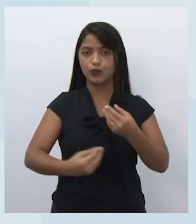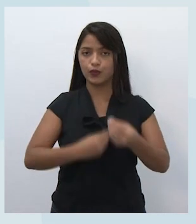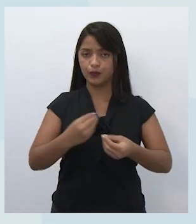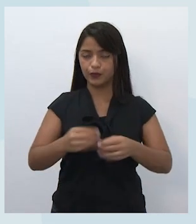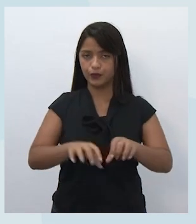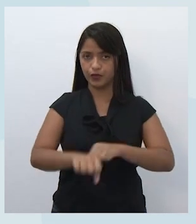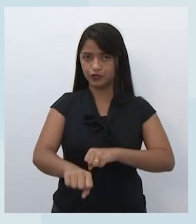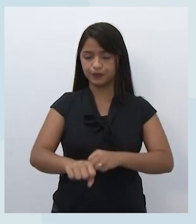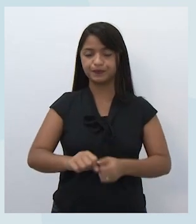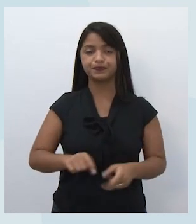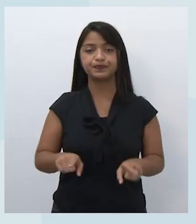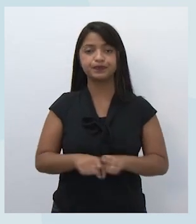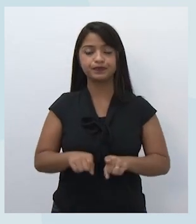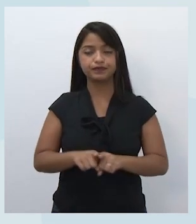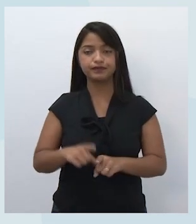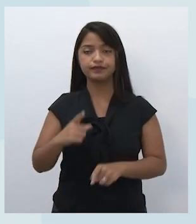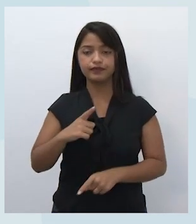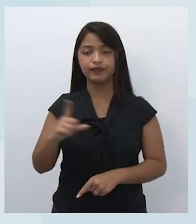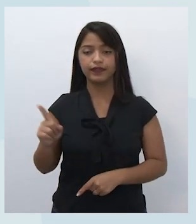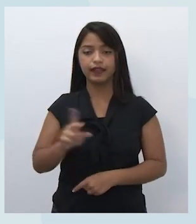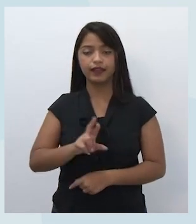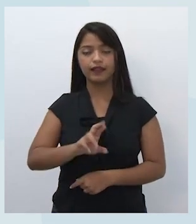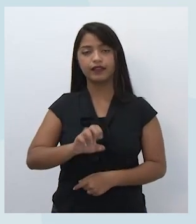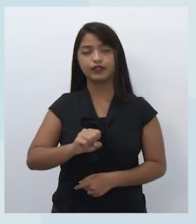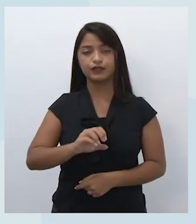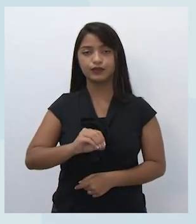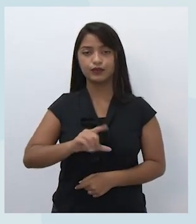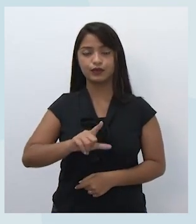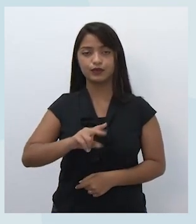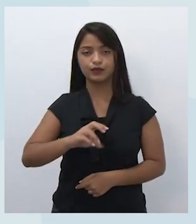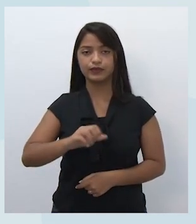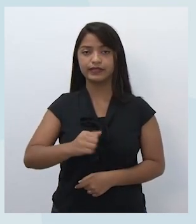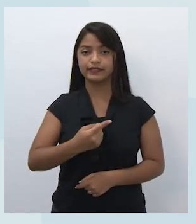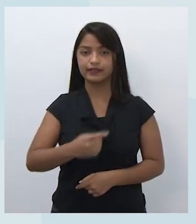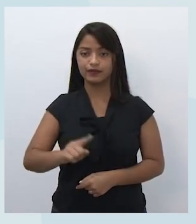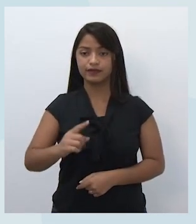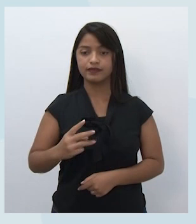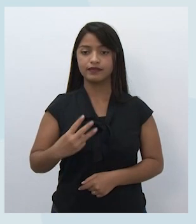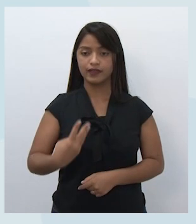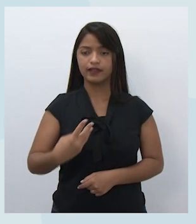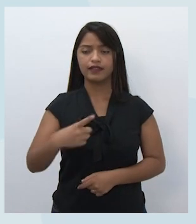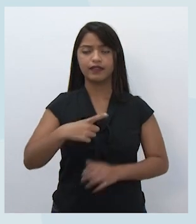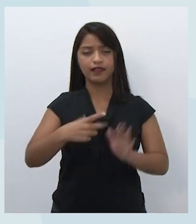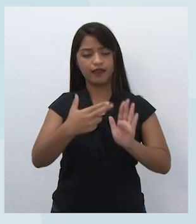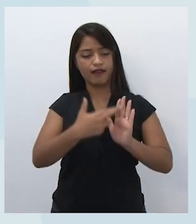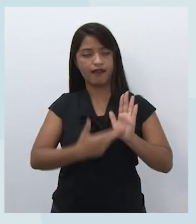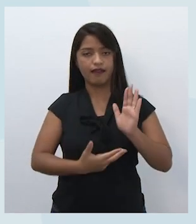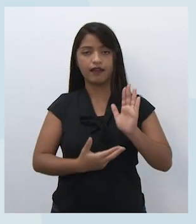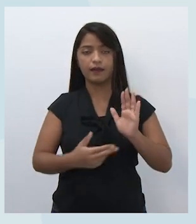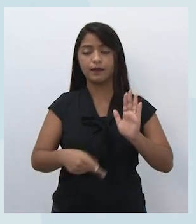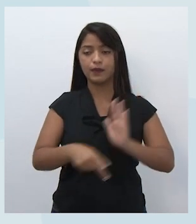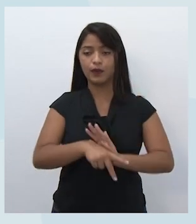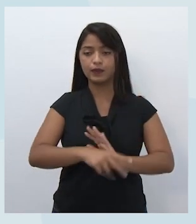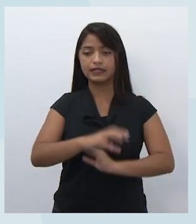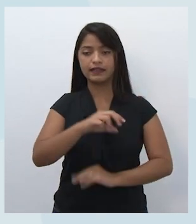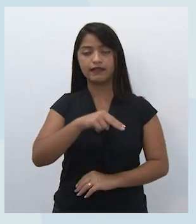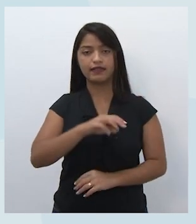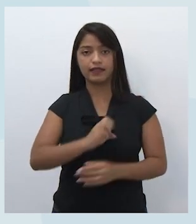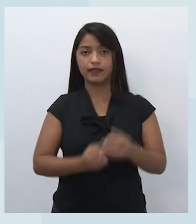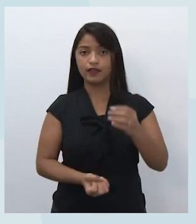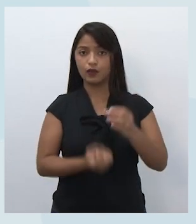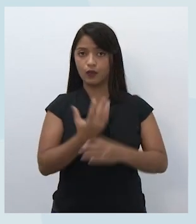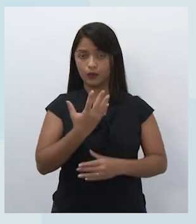resolução 3, que traz as normas criadas pelo Conselho Nacional de Educação,